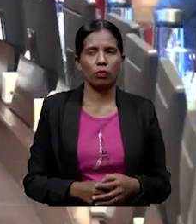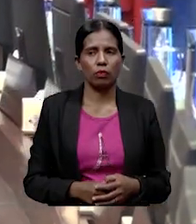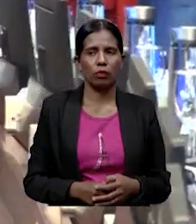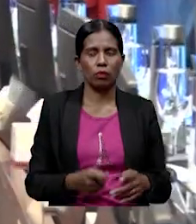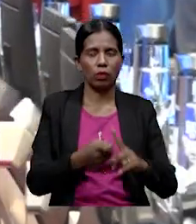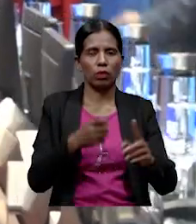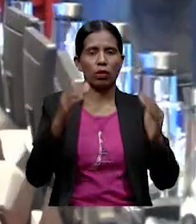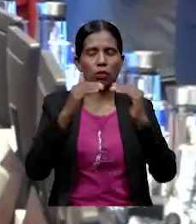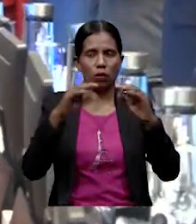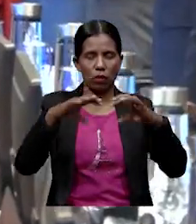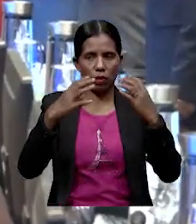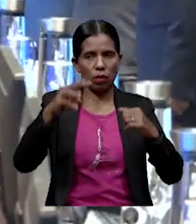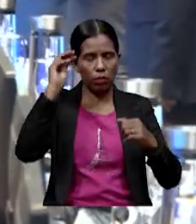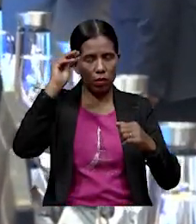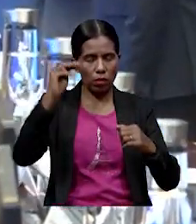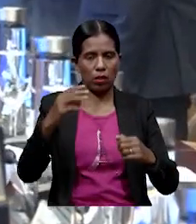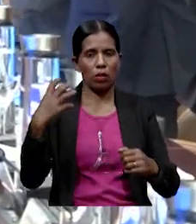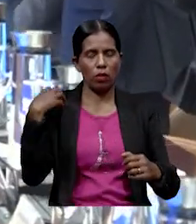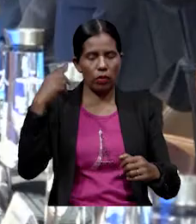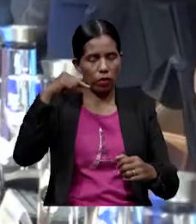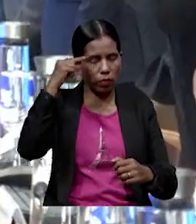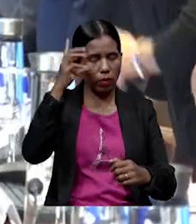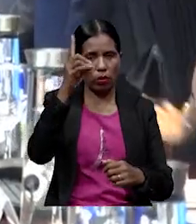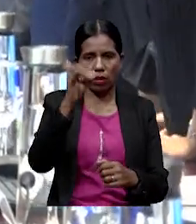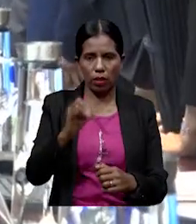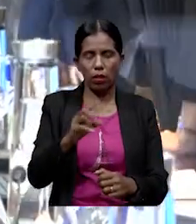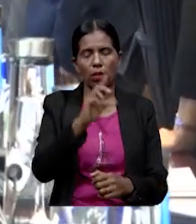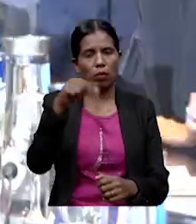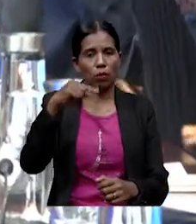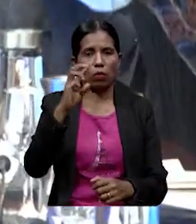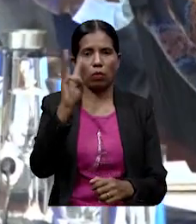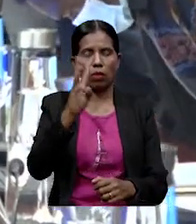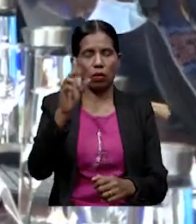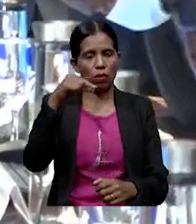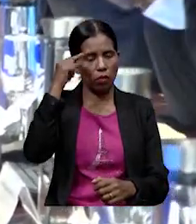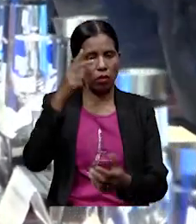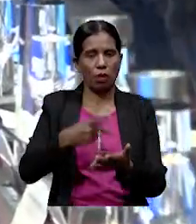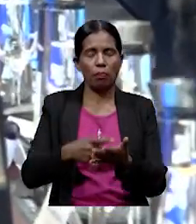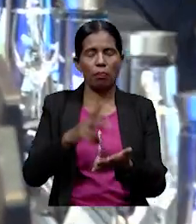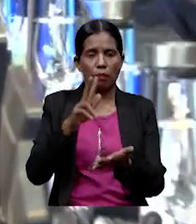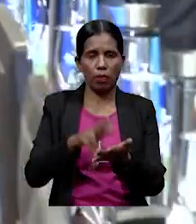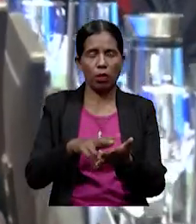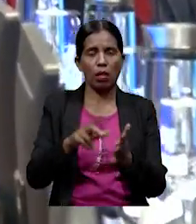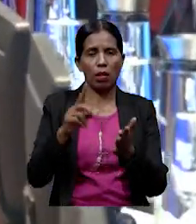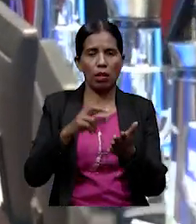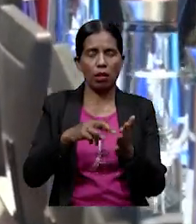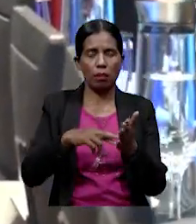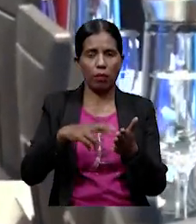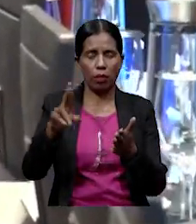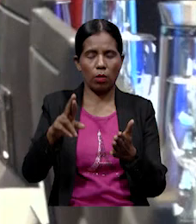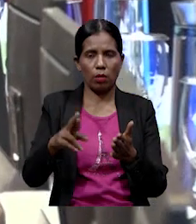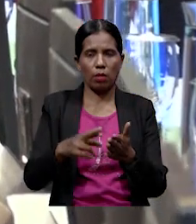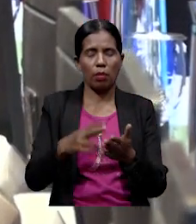Lihusi reunião Conselho Ministro e a Palácio Governo Dili, quarta-ne, Governo aprova projeto rua Husi Ministro Obras Públicas Abel Pires,